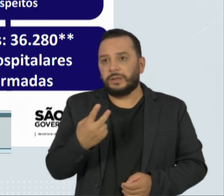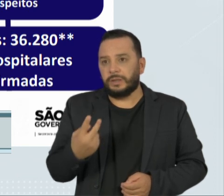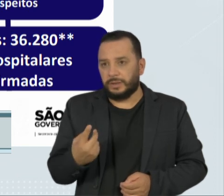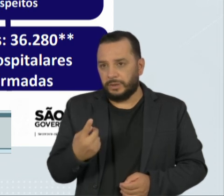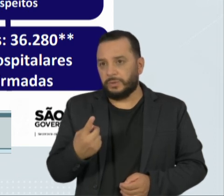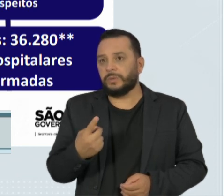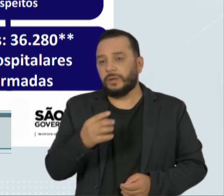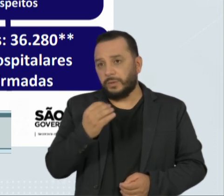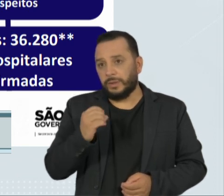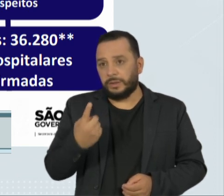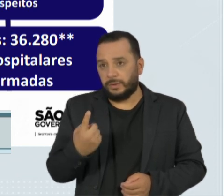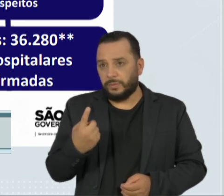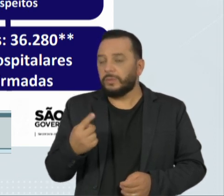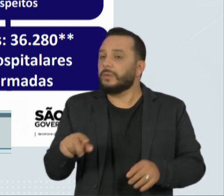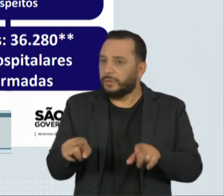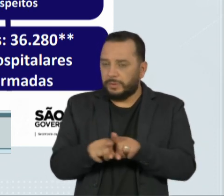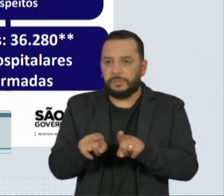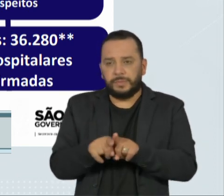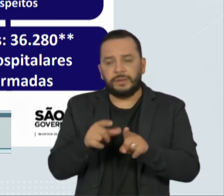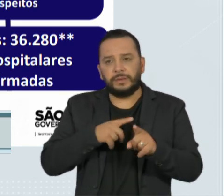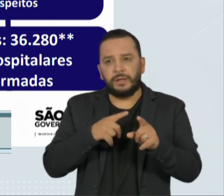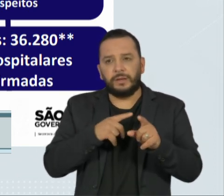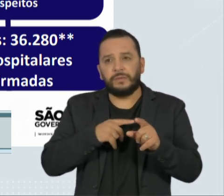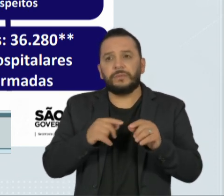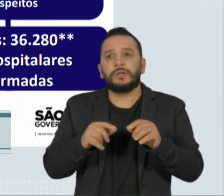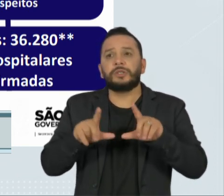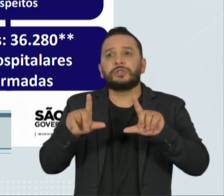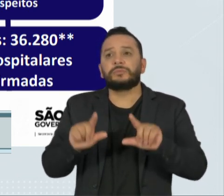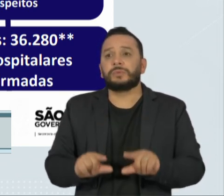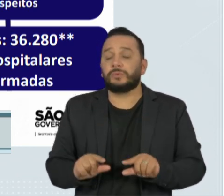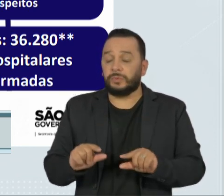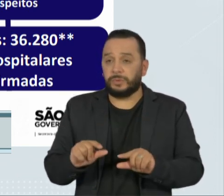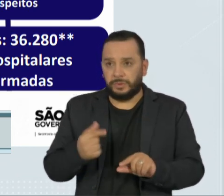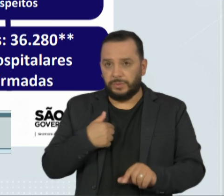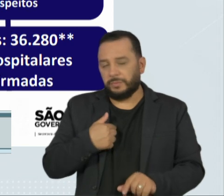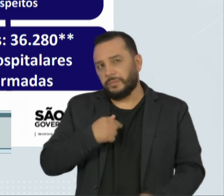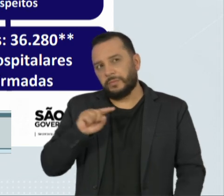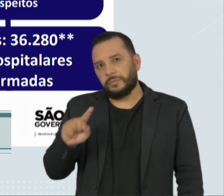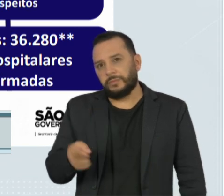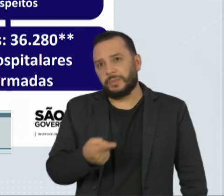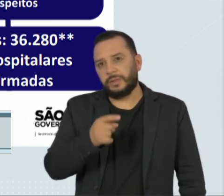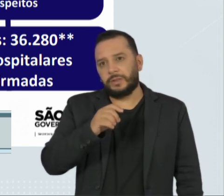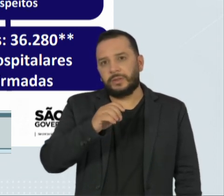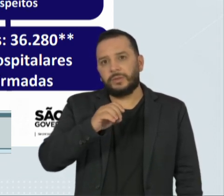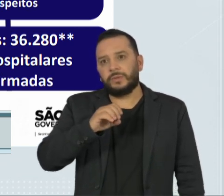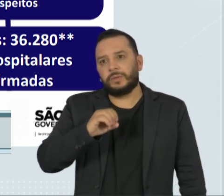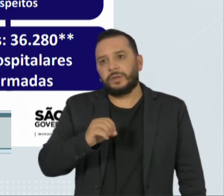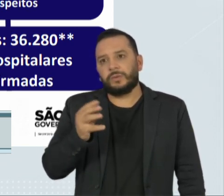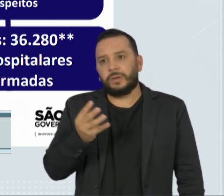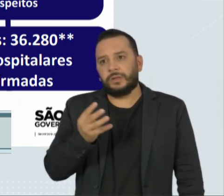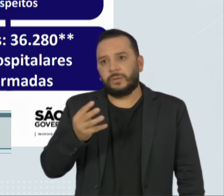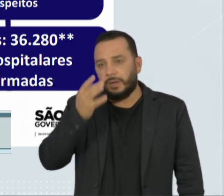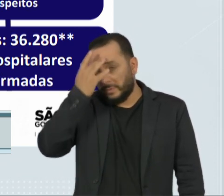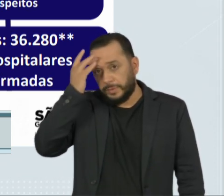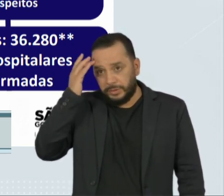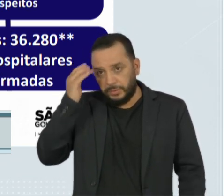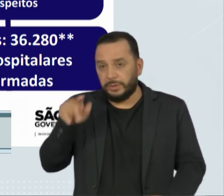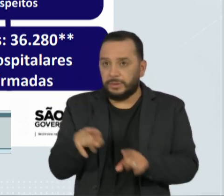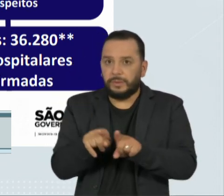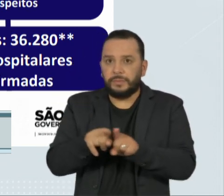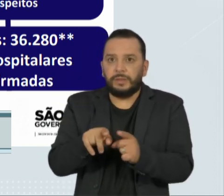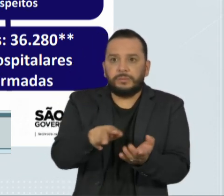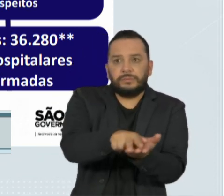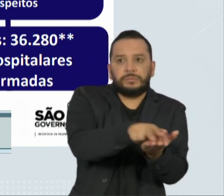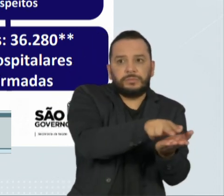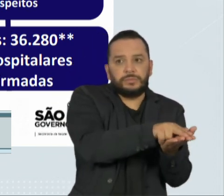de 1.044 pacientes, o que provocou também, de certa forma, uma diminuição na taxa de ocupação de leitos de